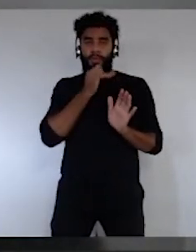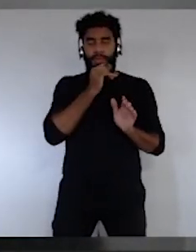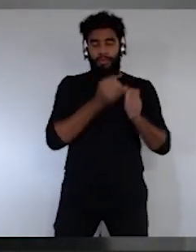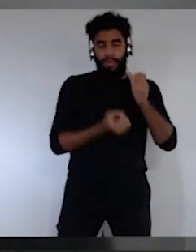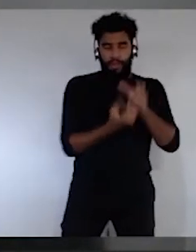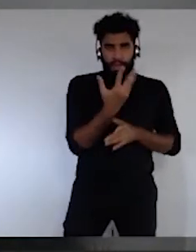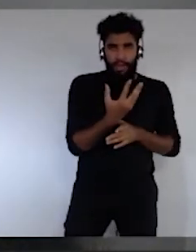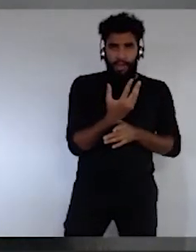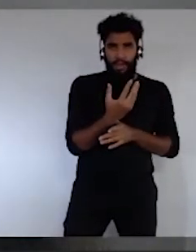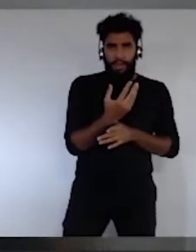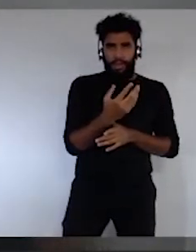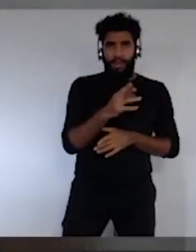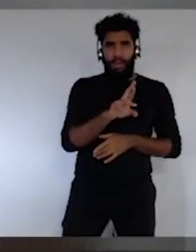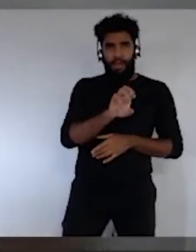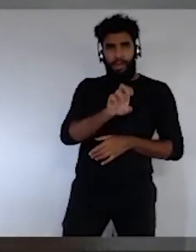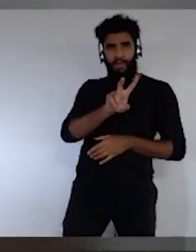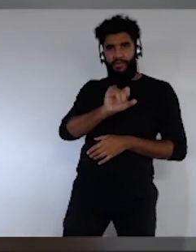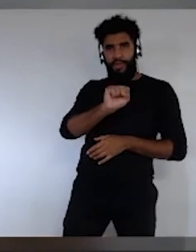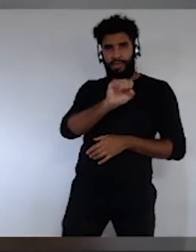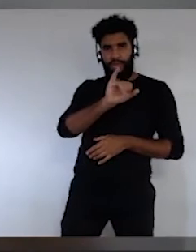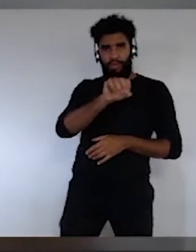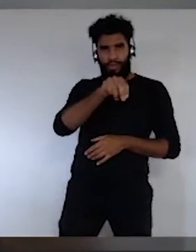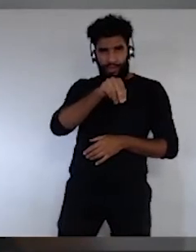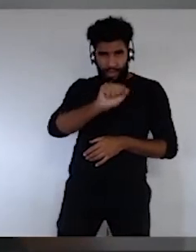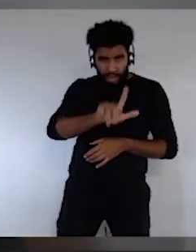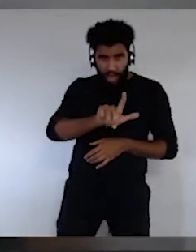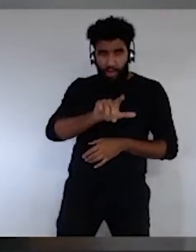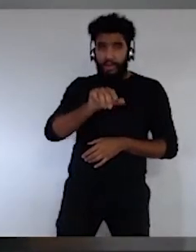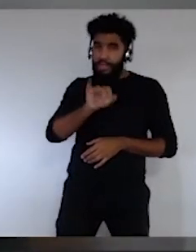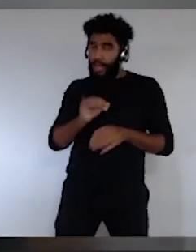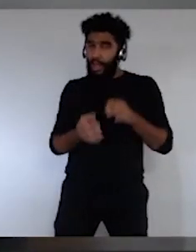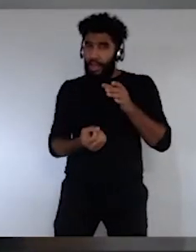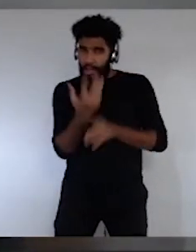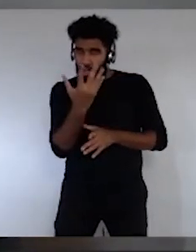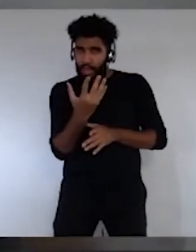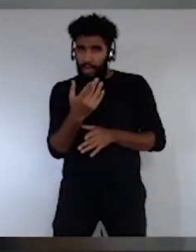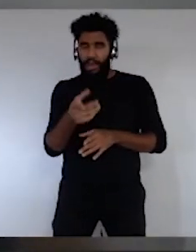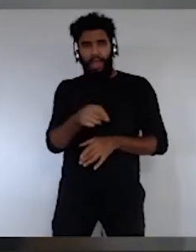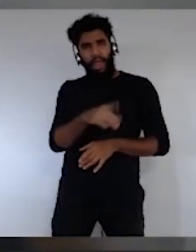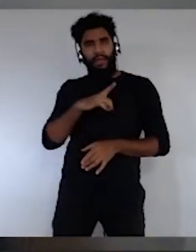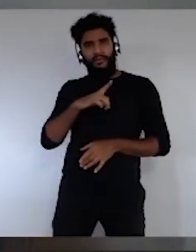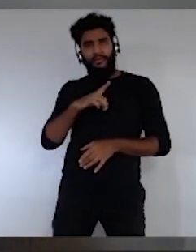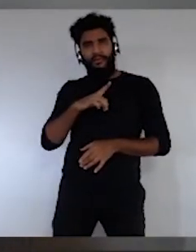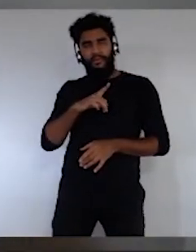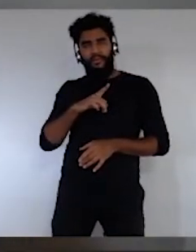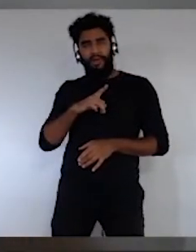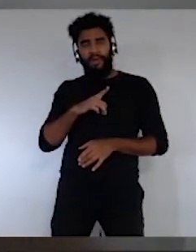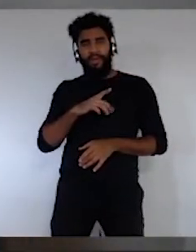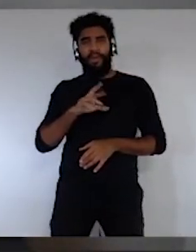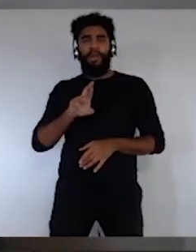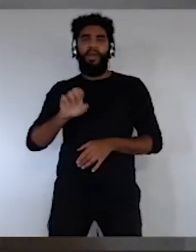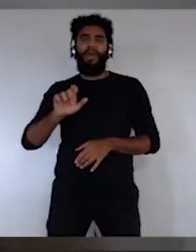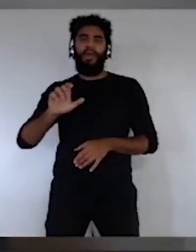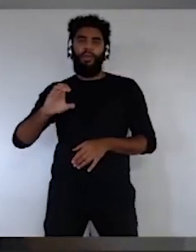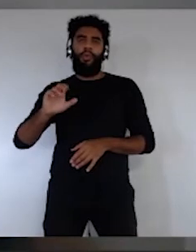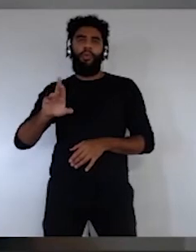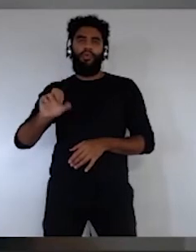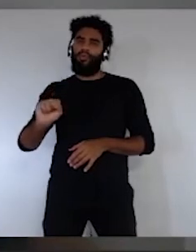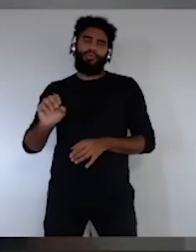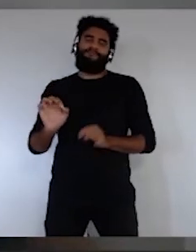Quer dizer, já vai ter ocorrido o trânsito em julgado e você terá 3 maneiras de atacar uma decisão transitada em